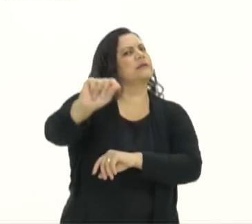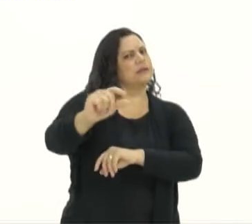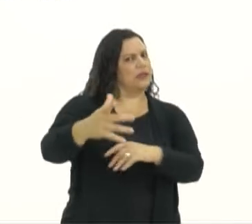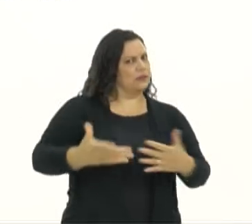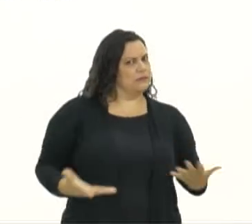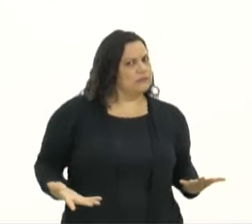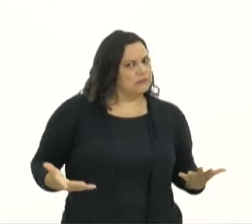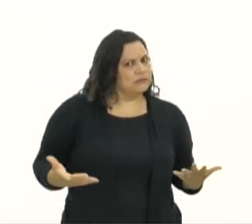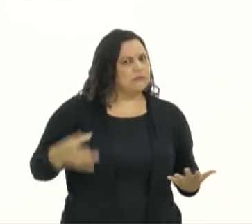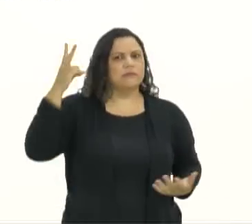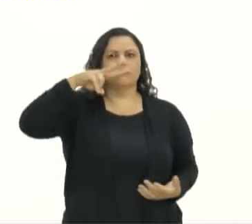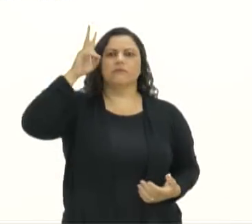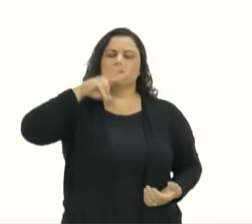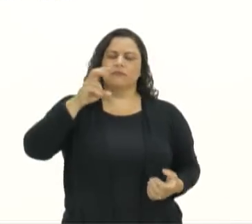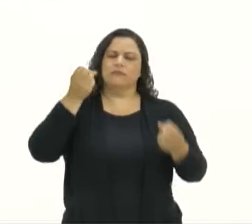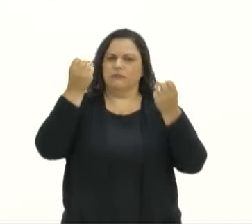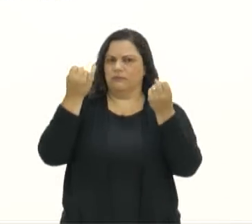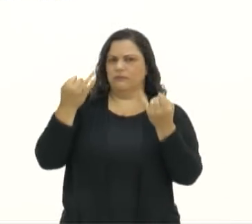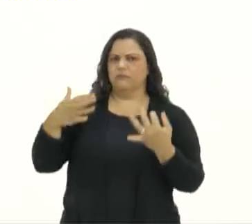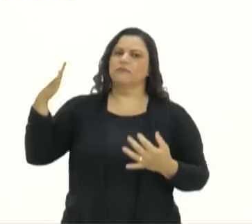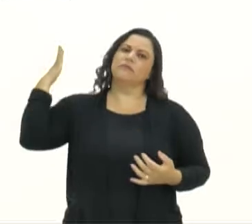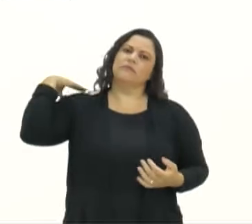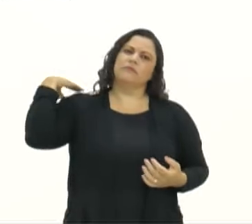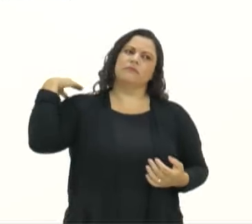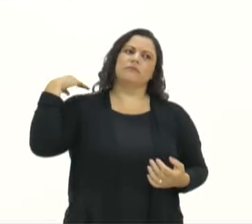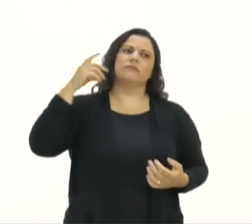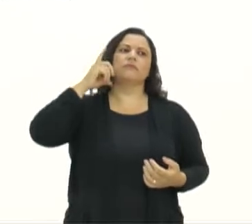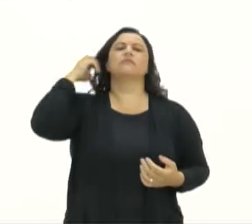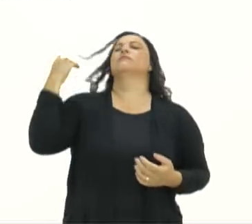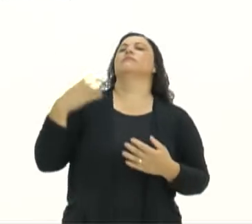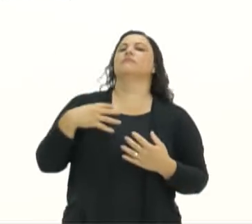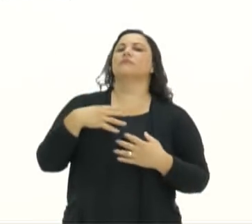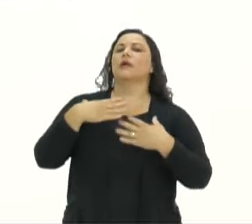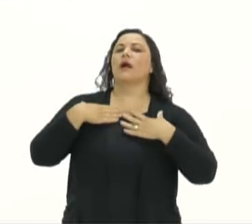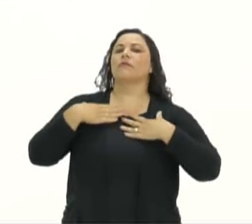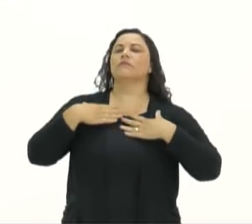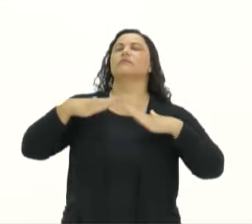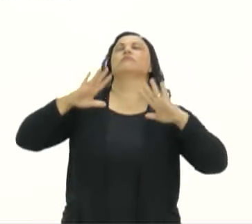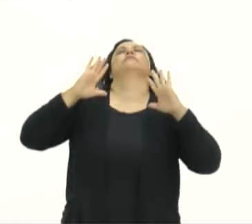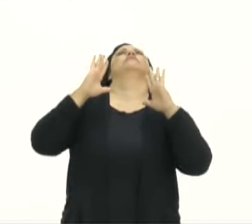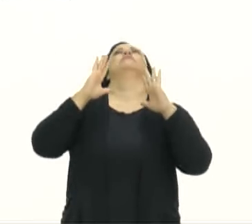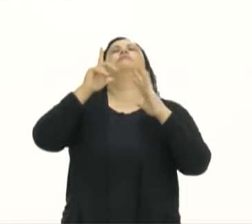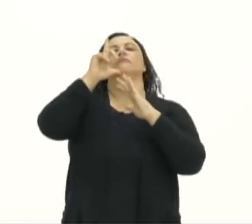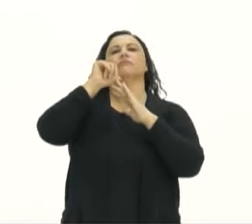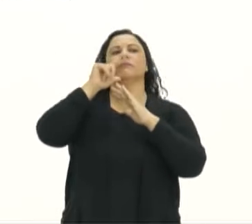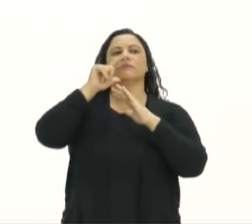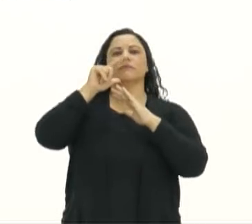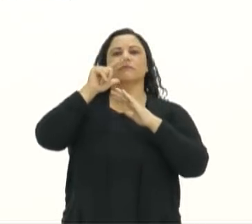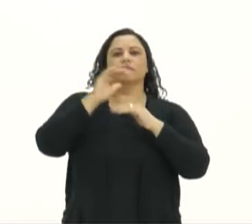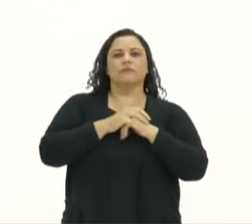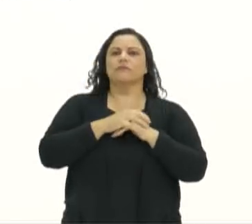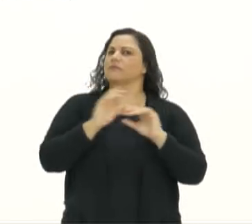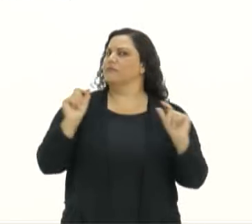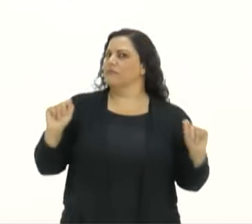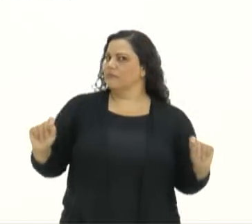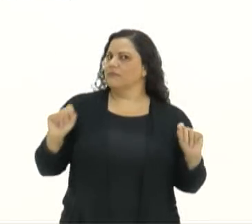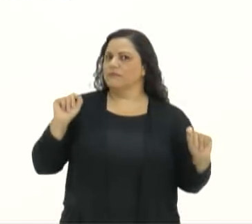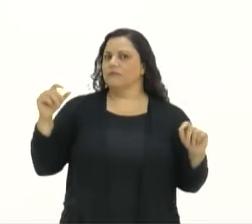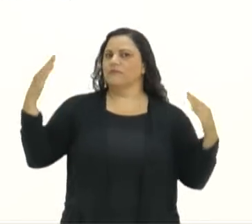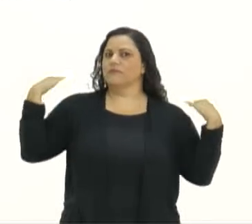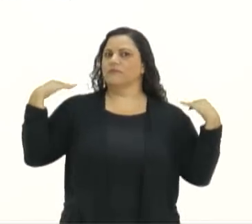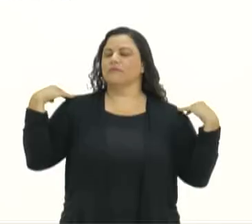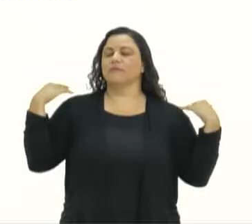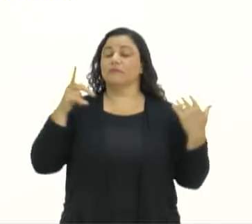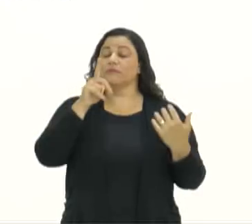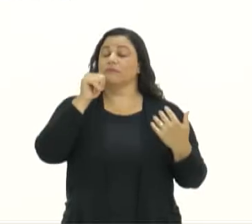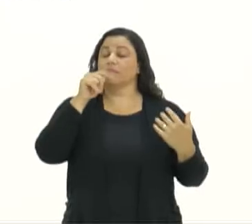nadador? Lembra que no costas, o nadador ele fica deitado com a barriga para cima, né? E as costas estão